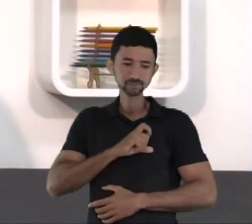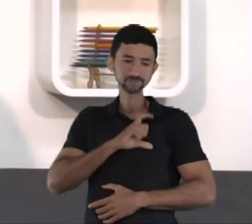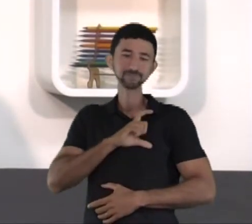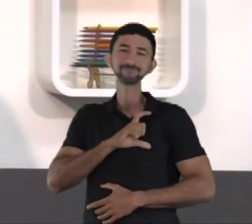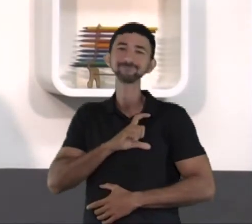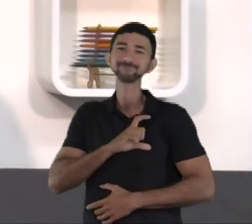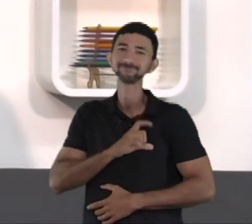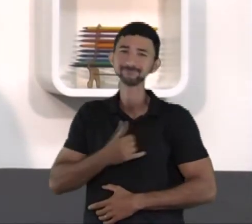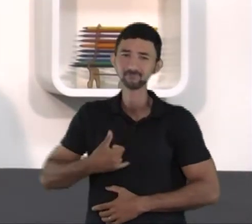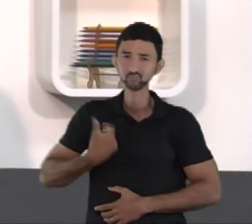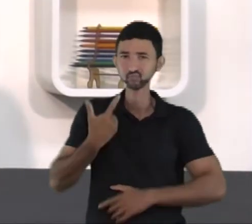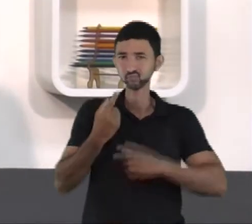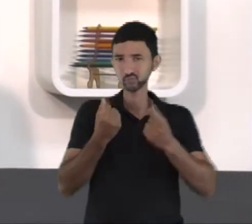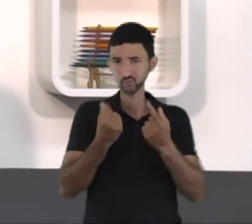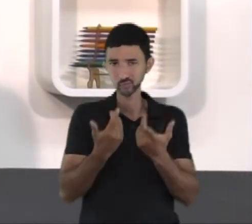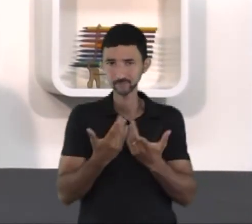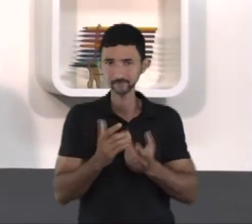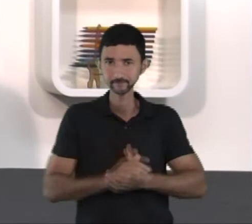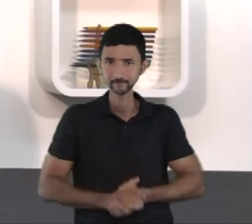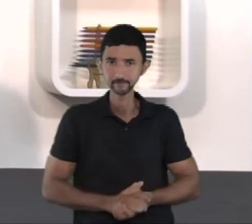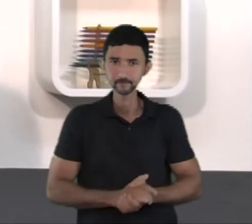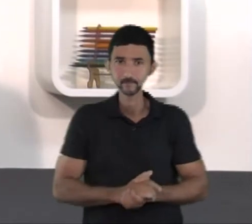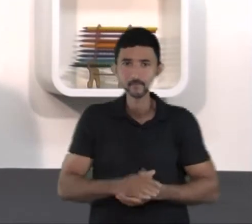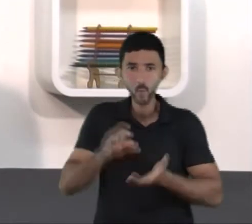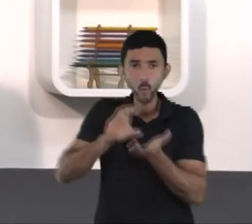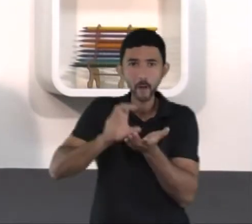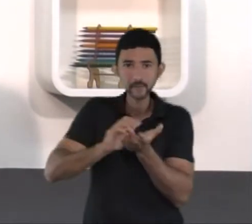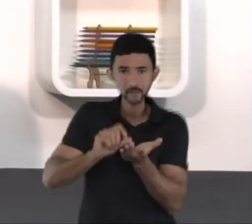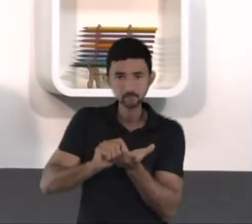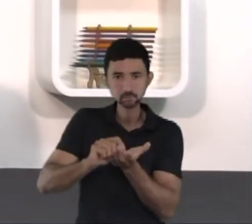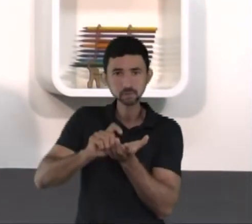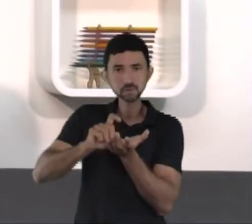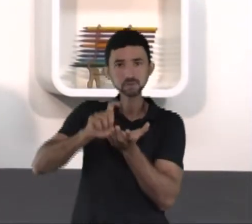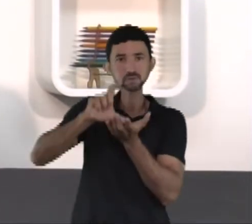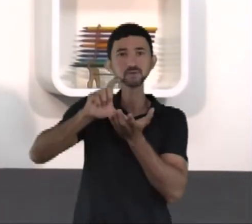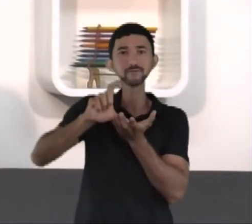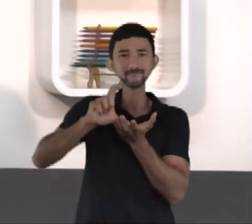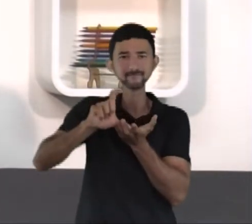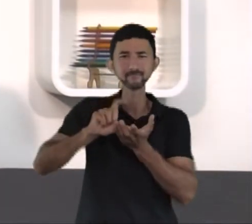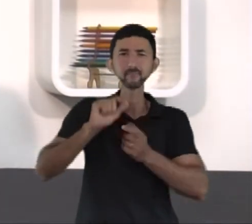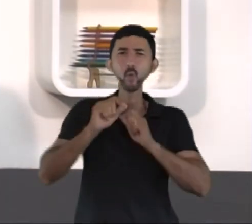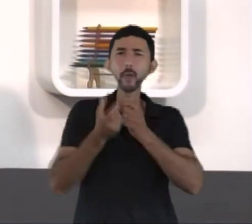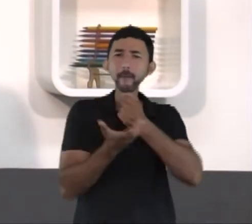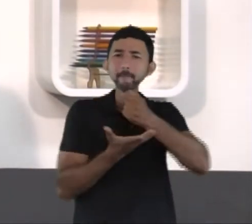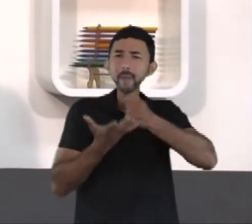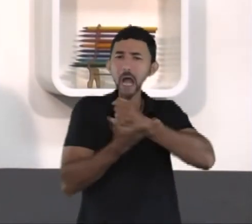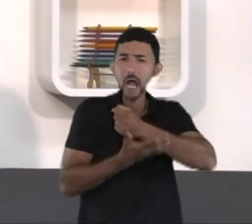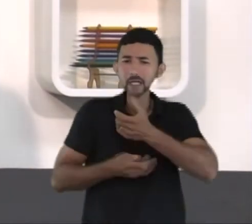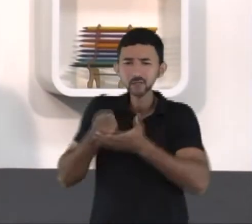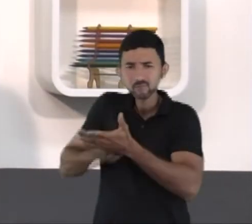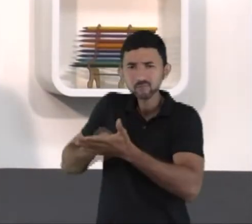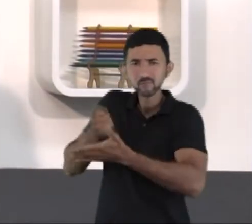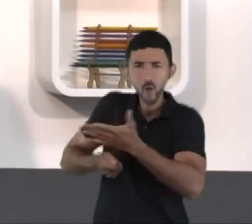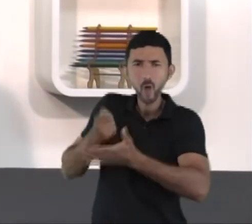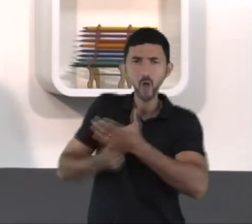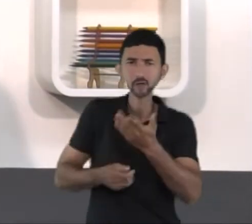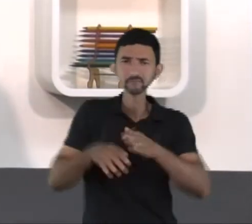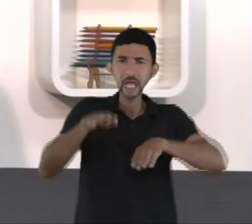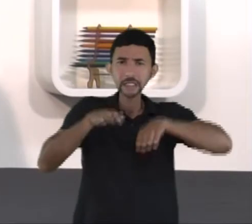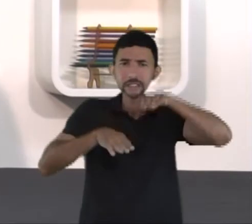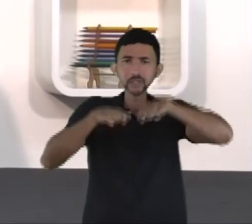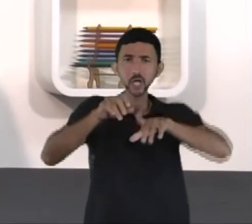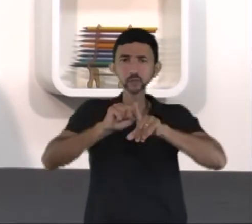lucro. Ou seja, o lucro do capitalismo está baseado na exploração. A desigualdade social é